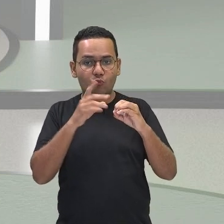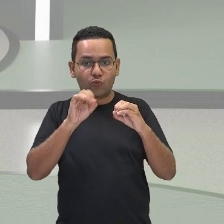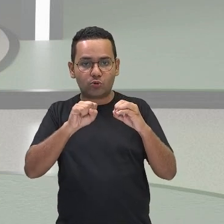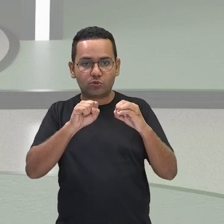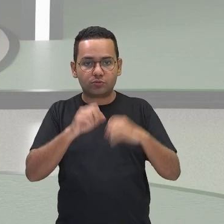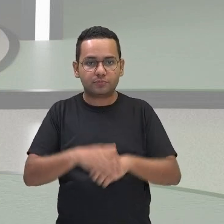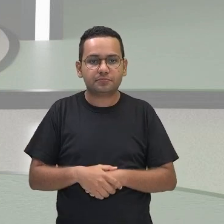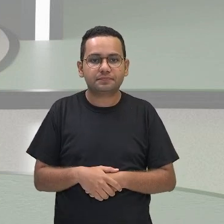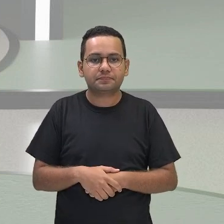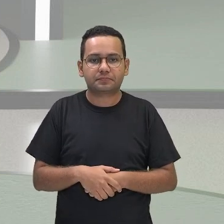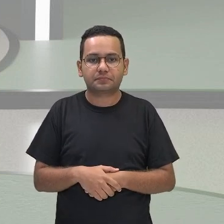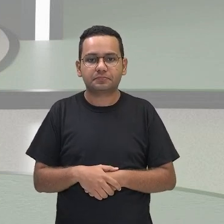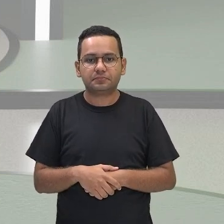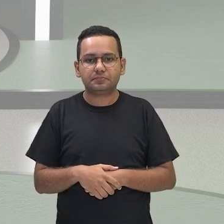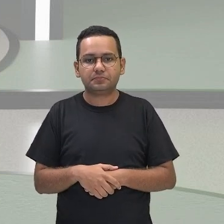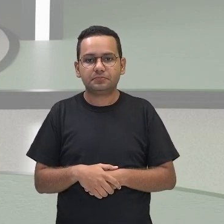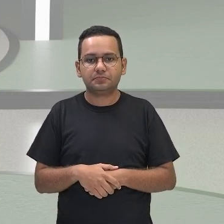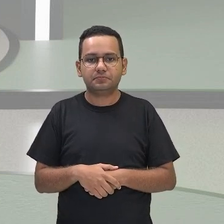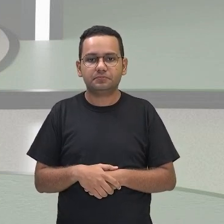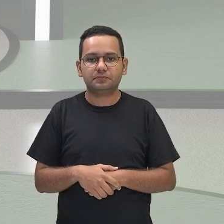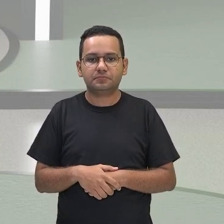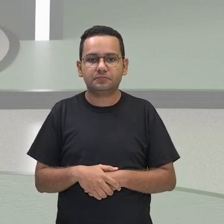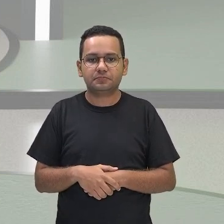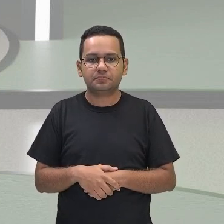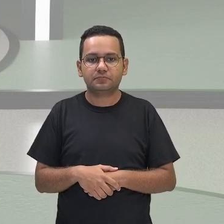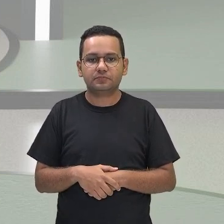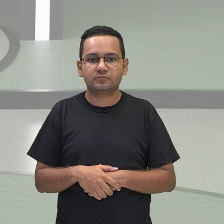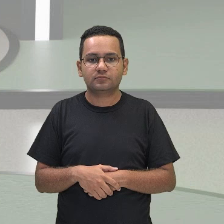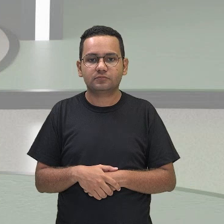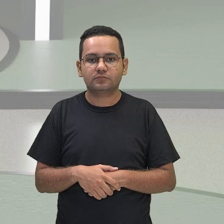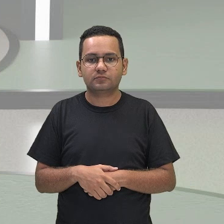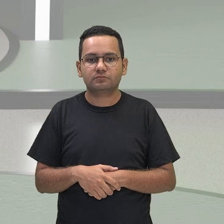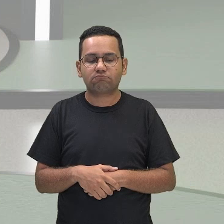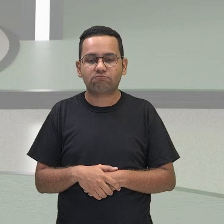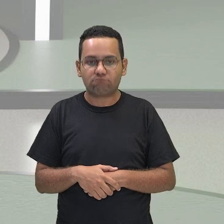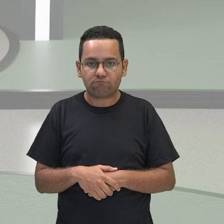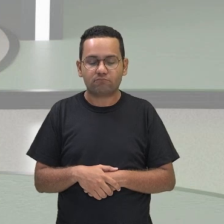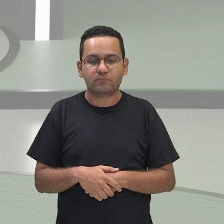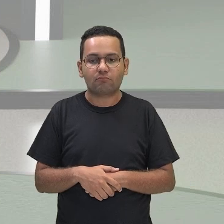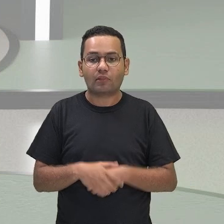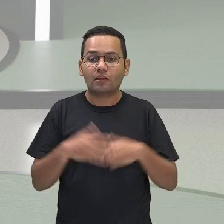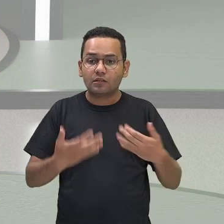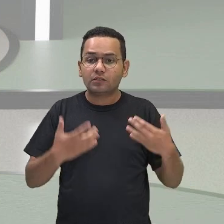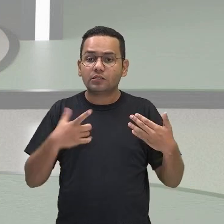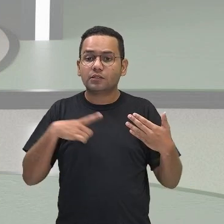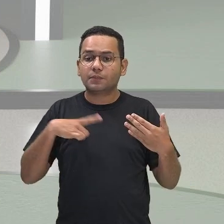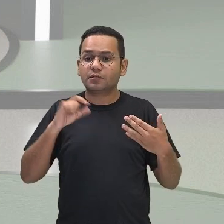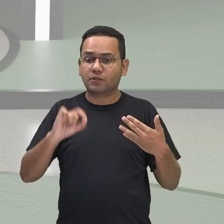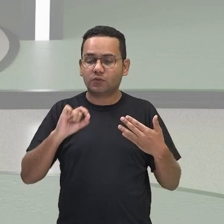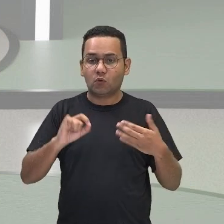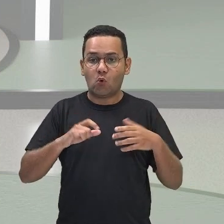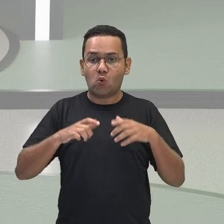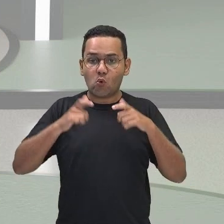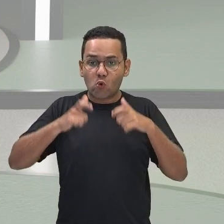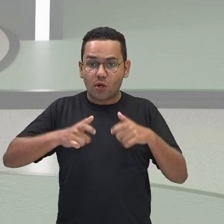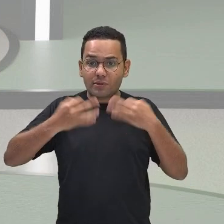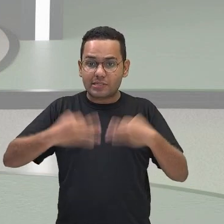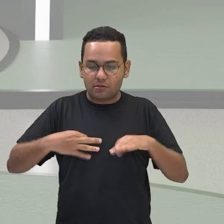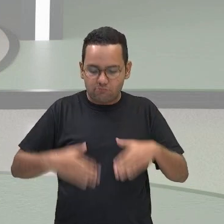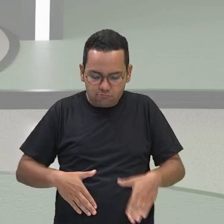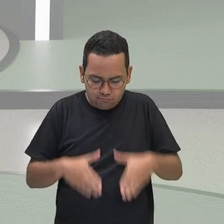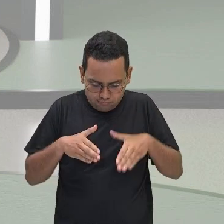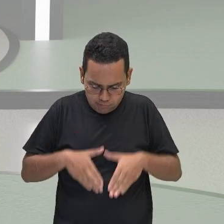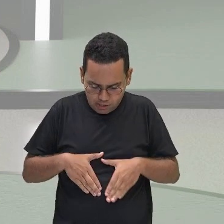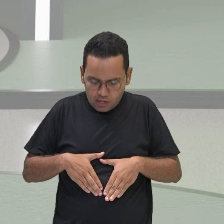óvulos, e pela manutenção de um ambiente propício para a fertilização e